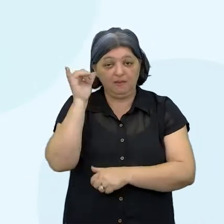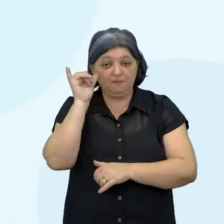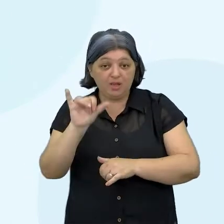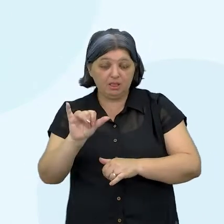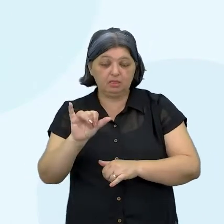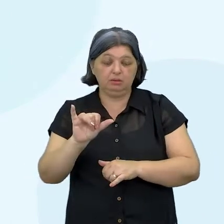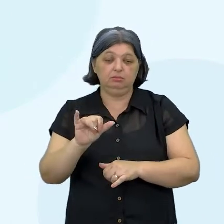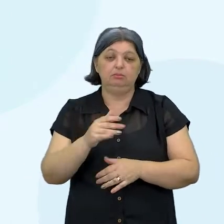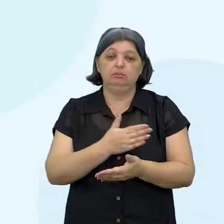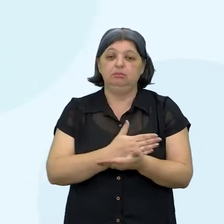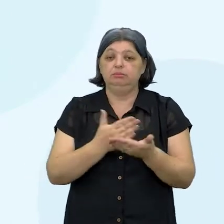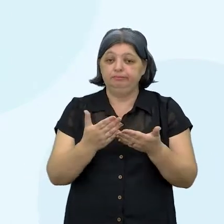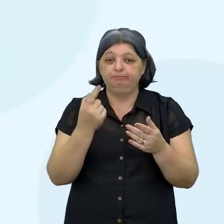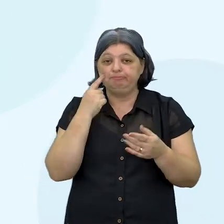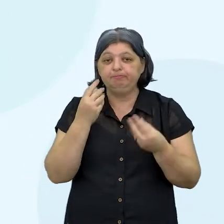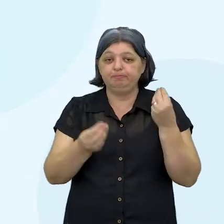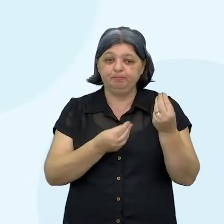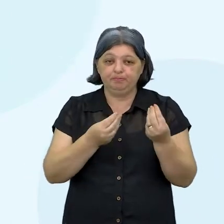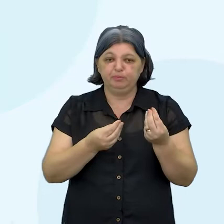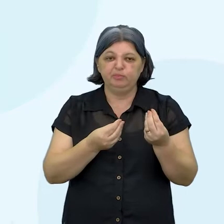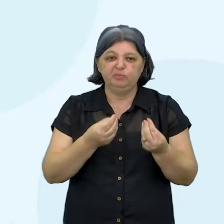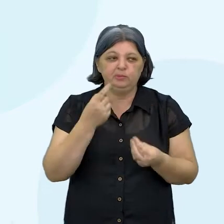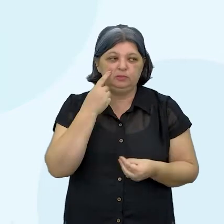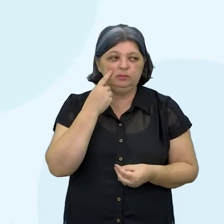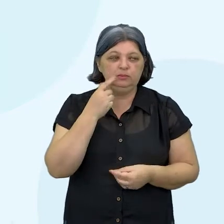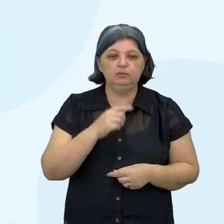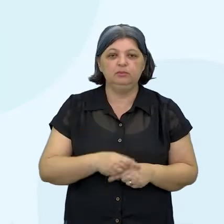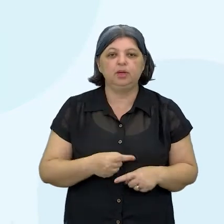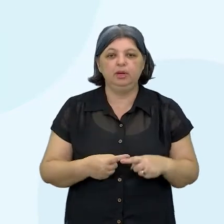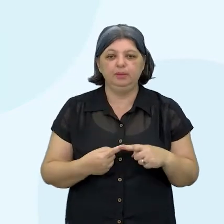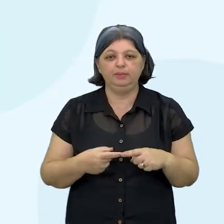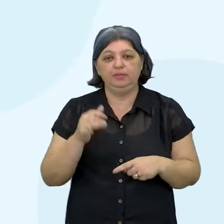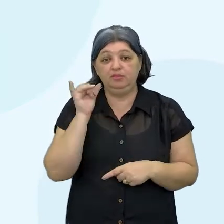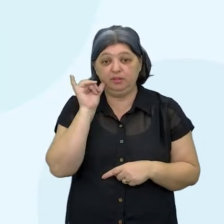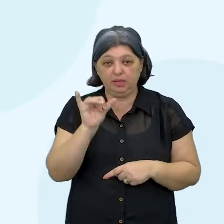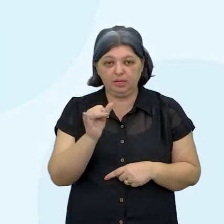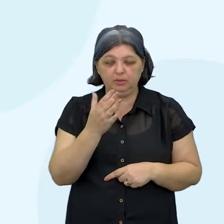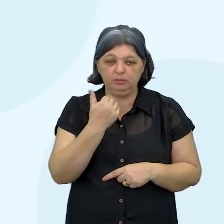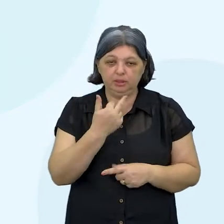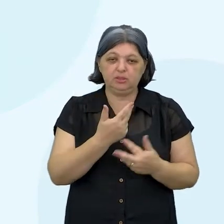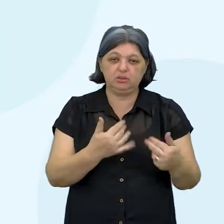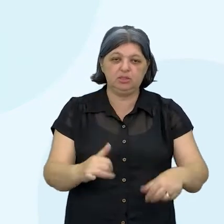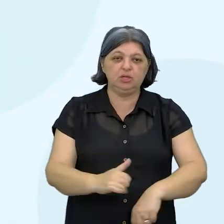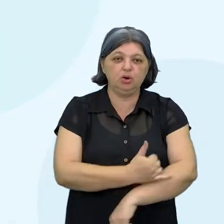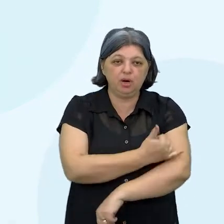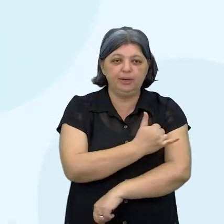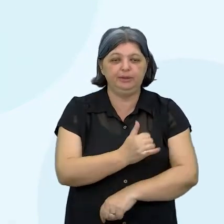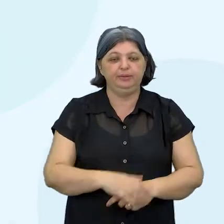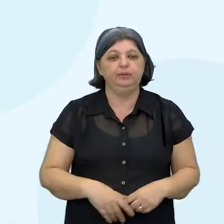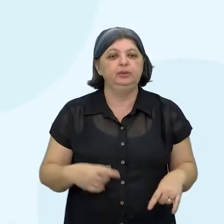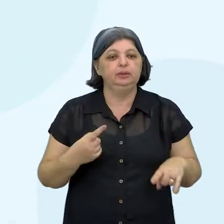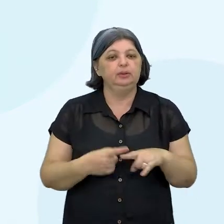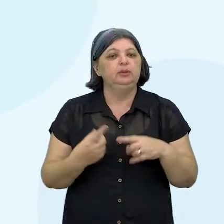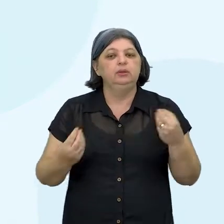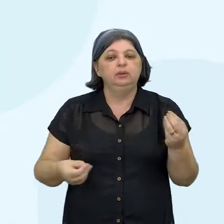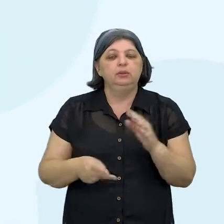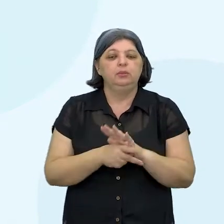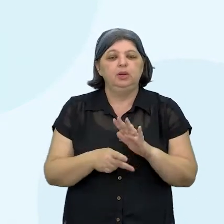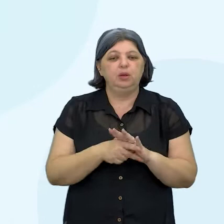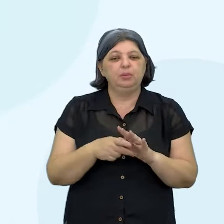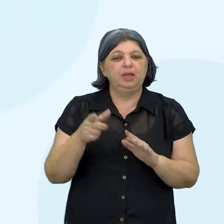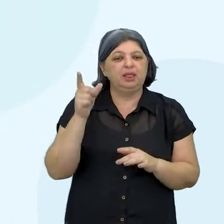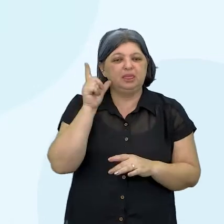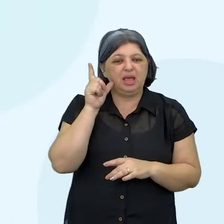a cortar cada vez mais alimentos, ficando com a saúde cada vez mais danificada, né? A gente teve aí até uma youtuber, que se